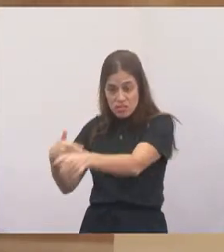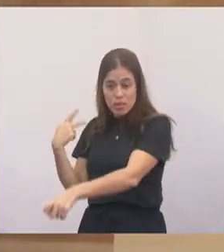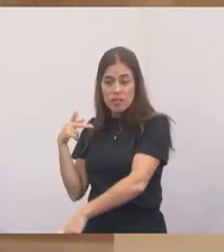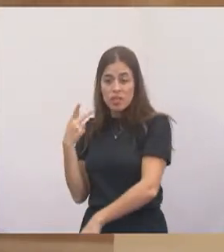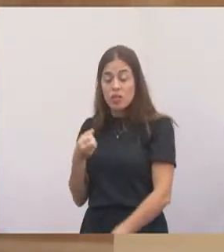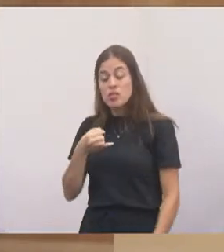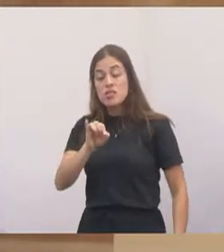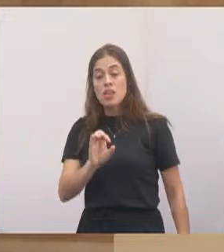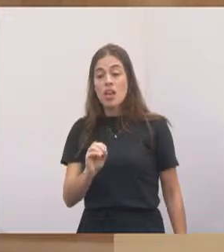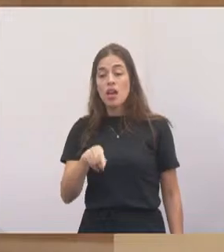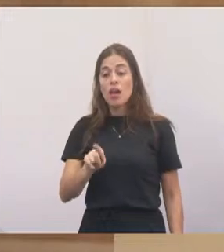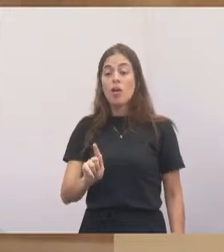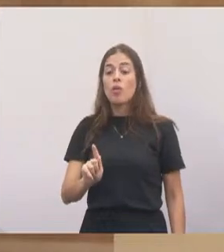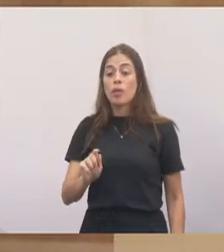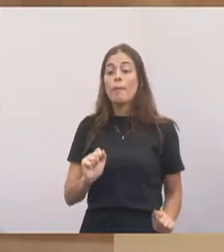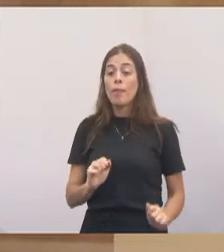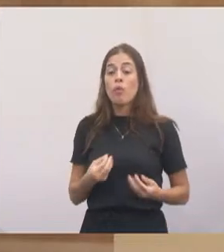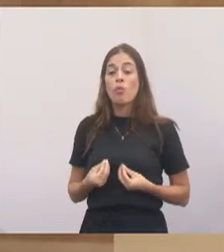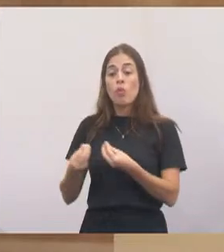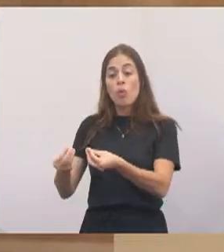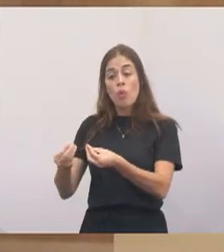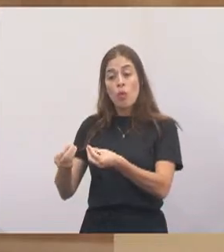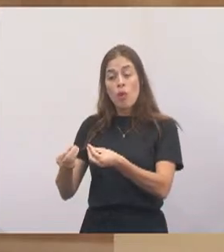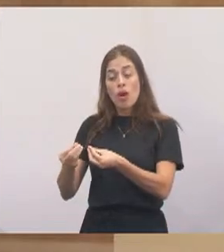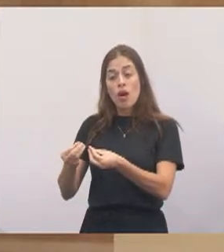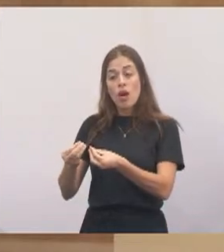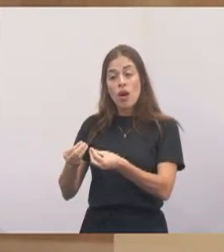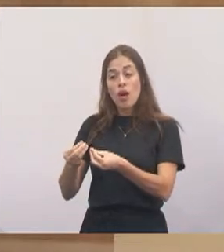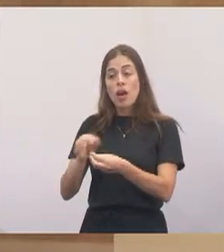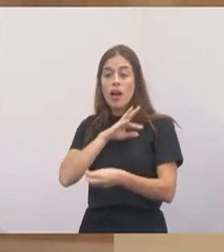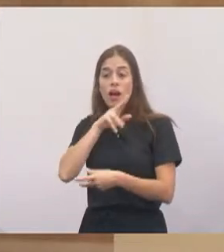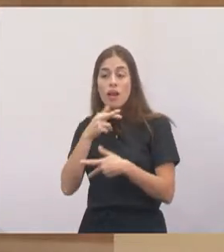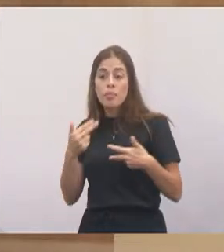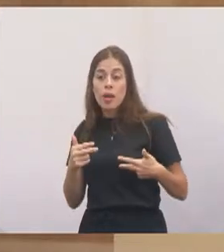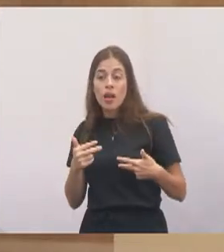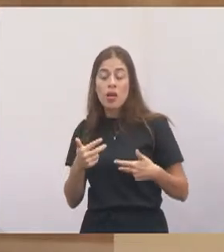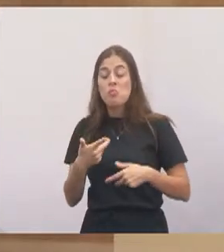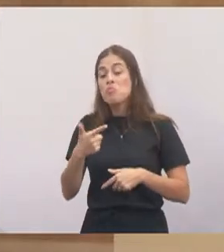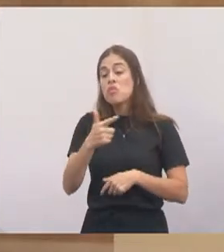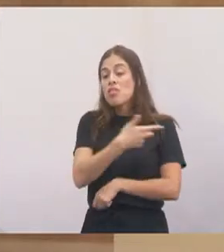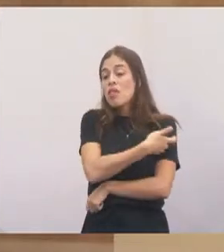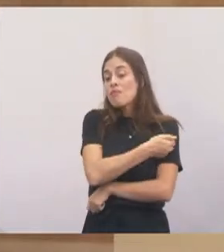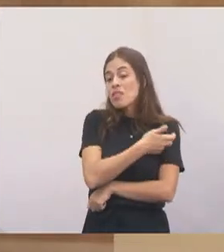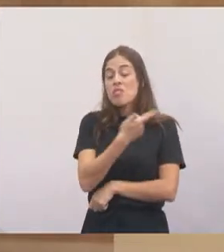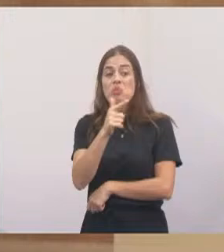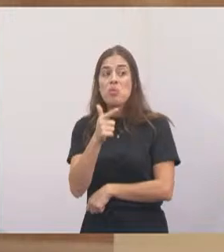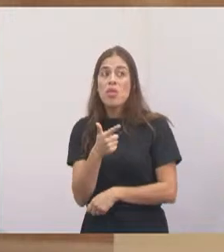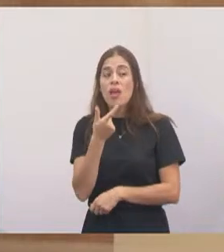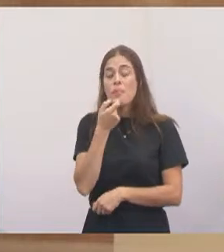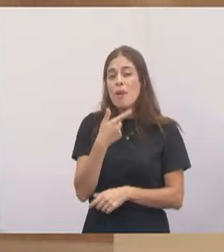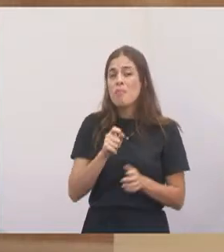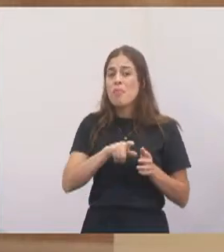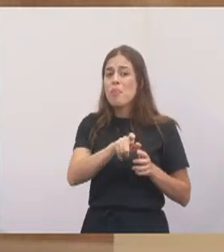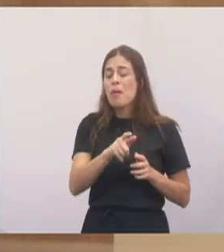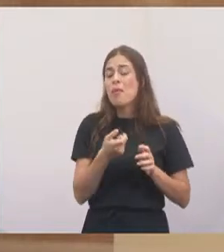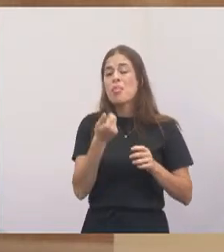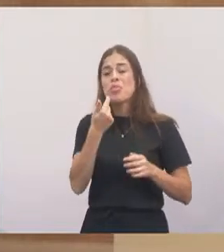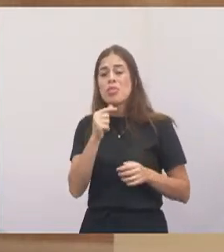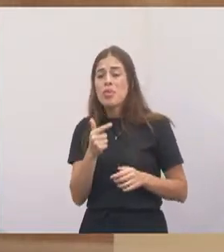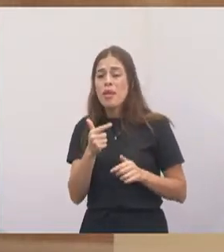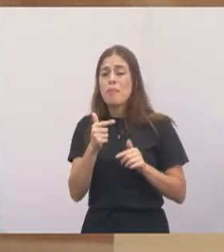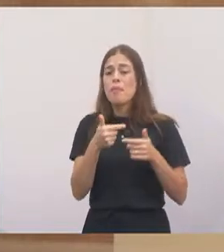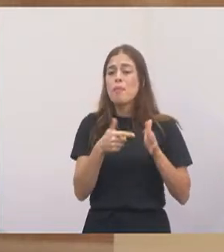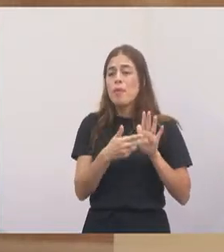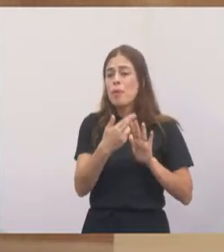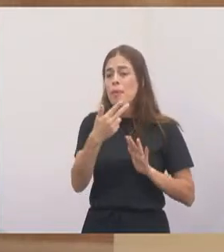as ONGs podem doar animal sem vacinar, sem castrar e sem vermifugar. Quem é leigo